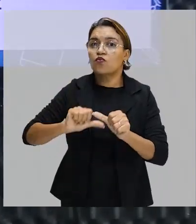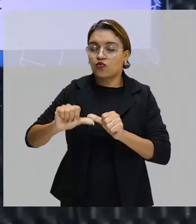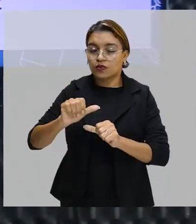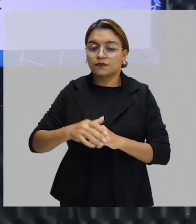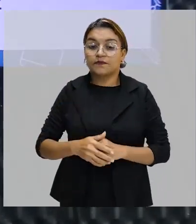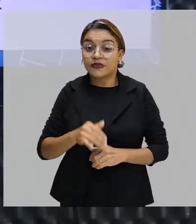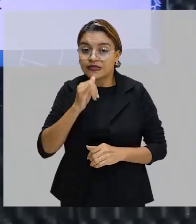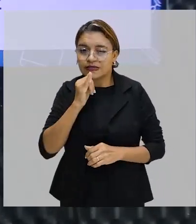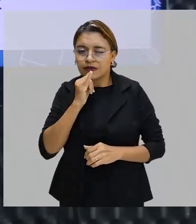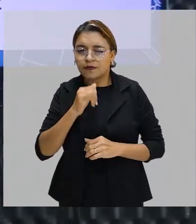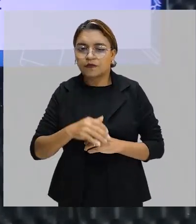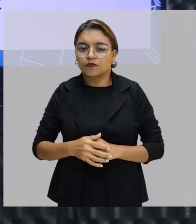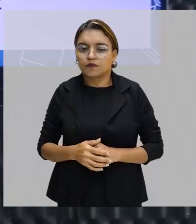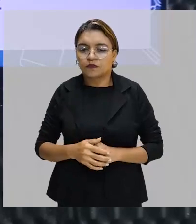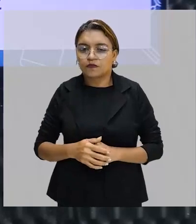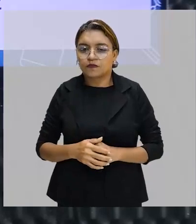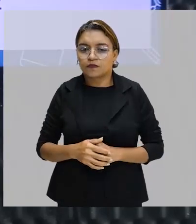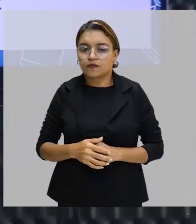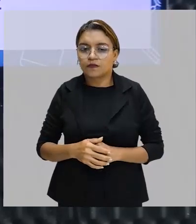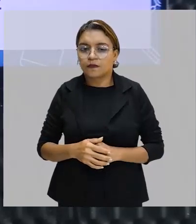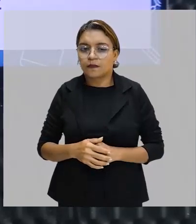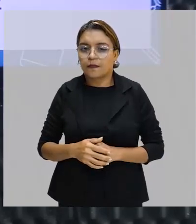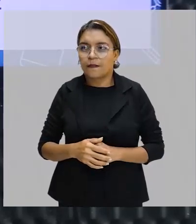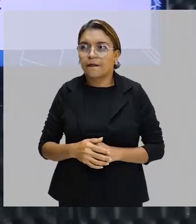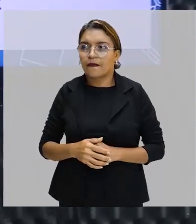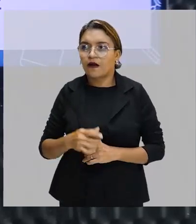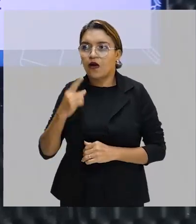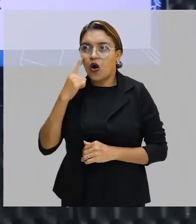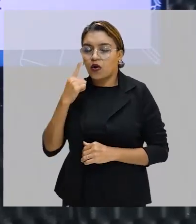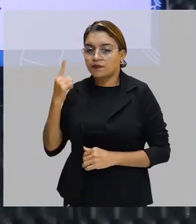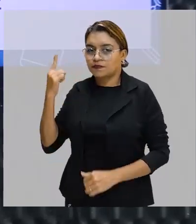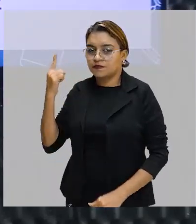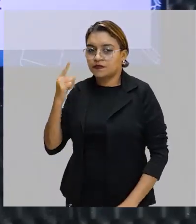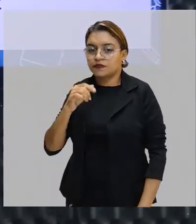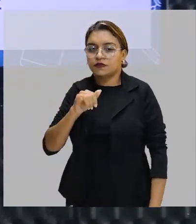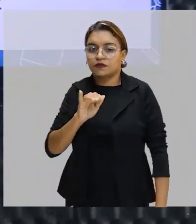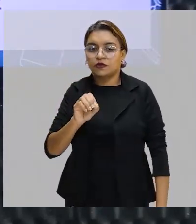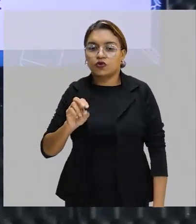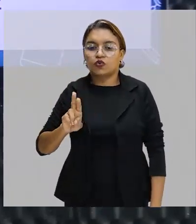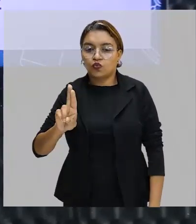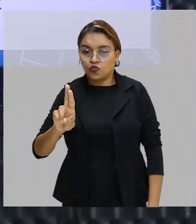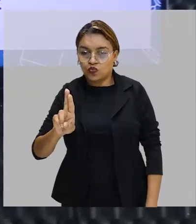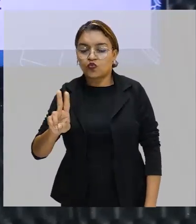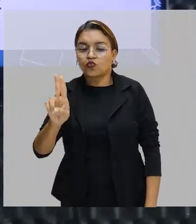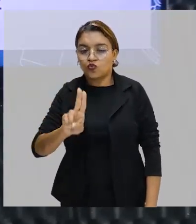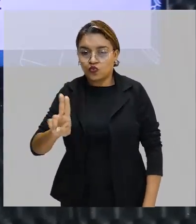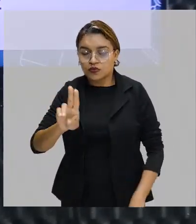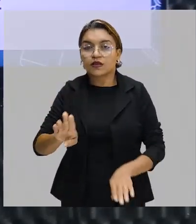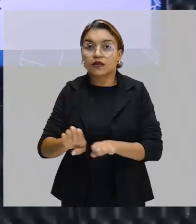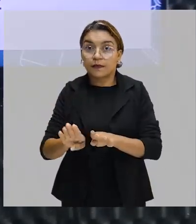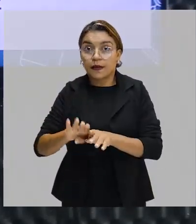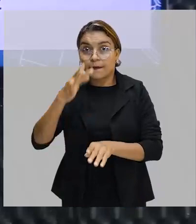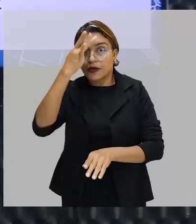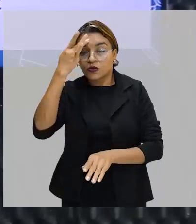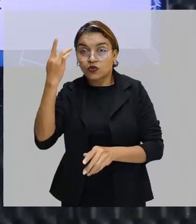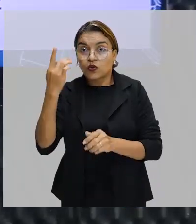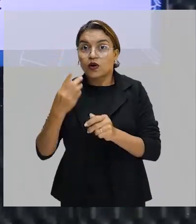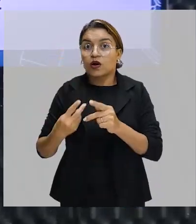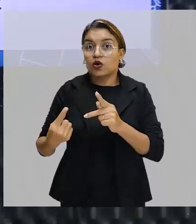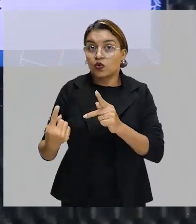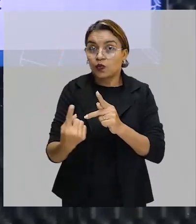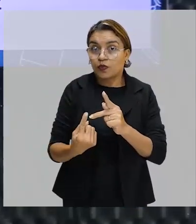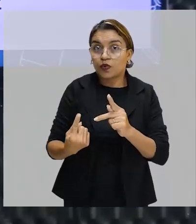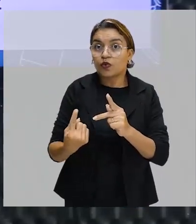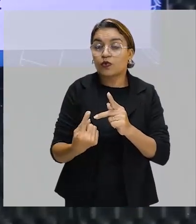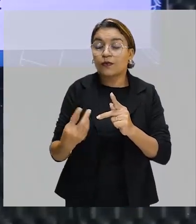na segunda pessoa do singular, ou seja, para you, e também para as pessoas do plural. Nós,